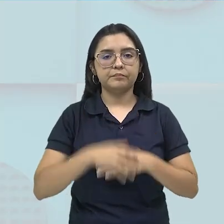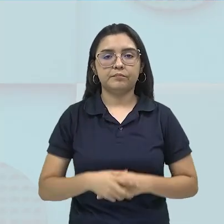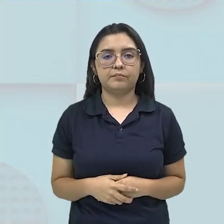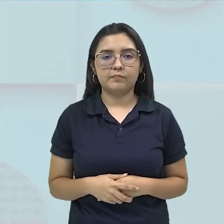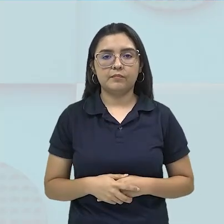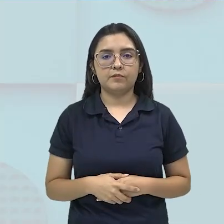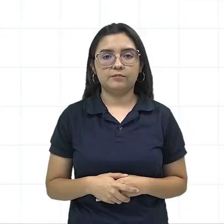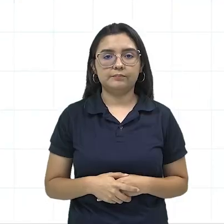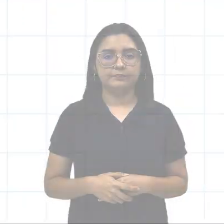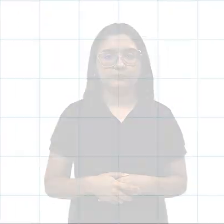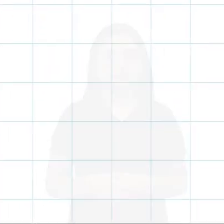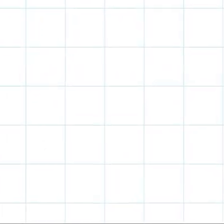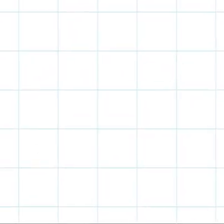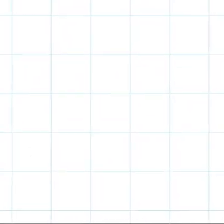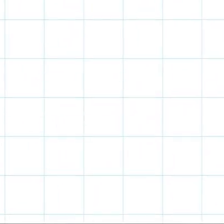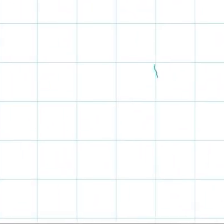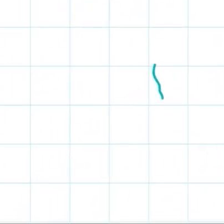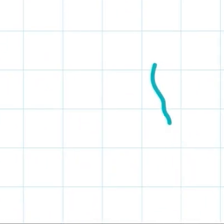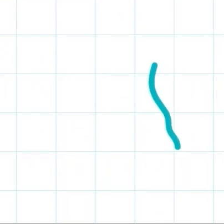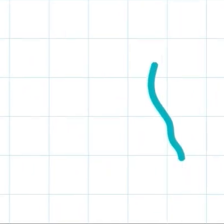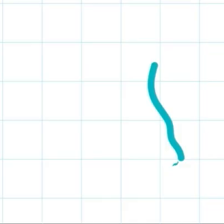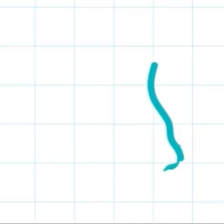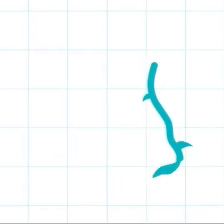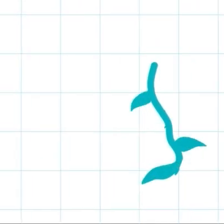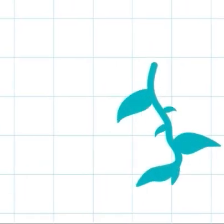nossa aula.